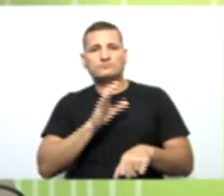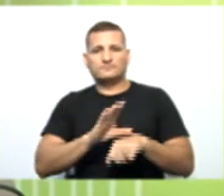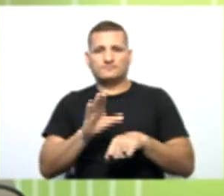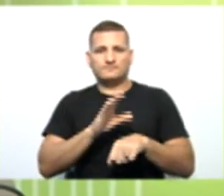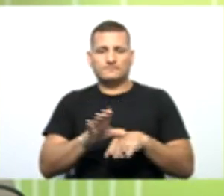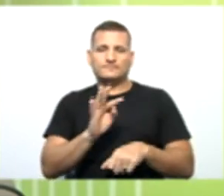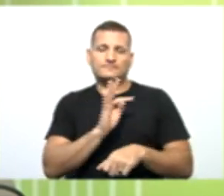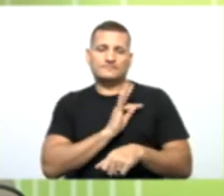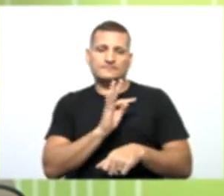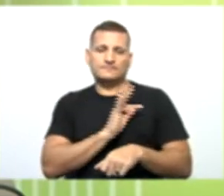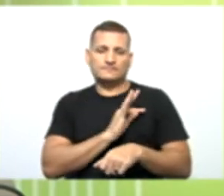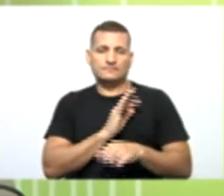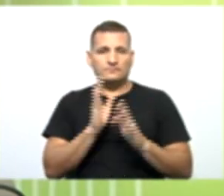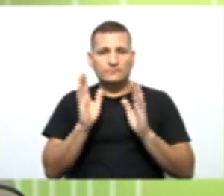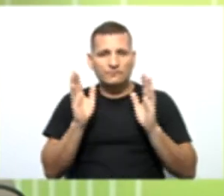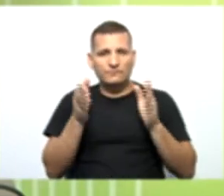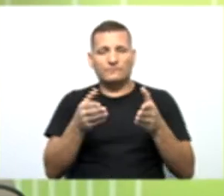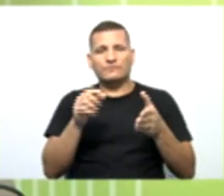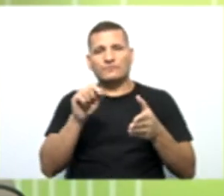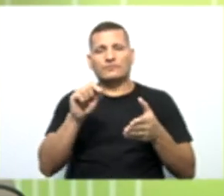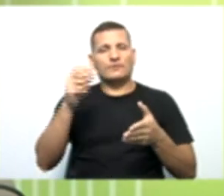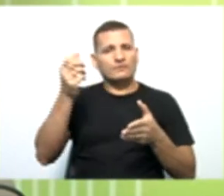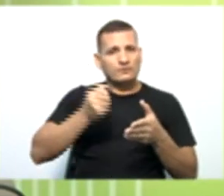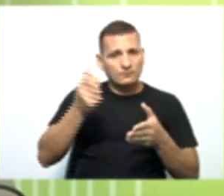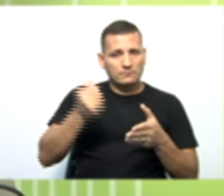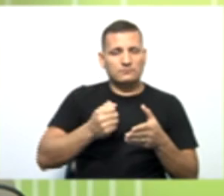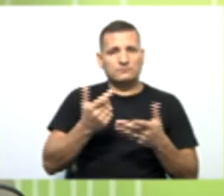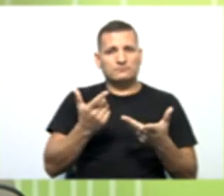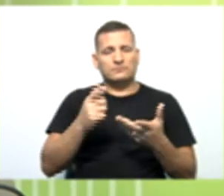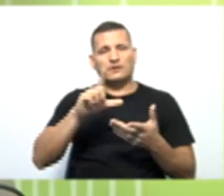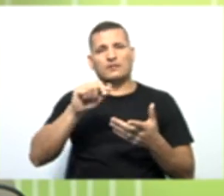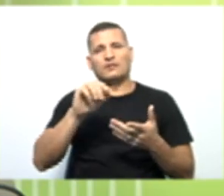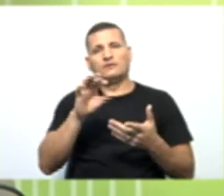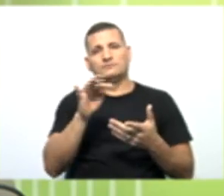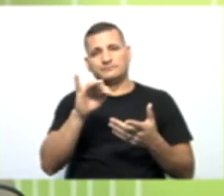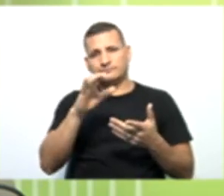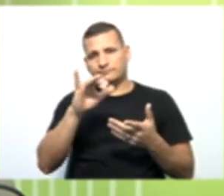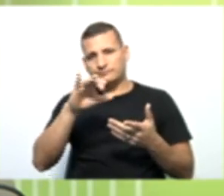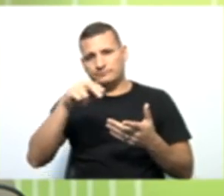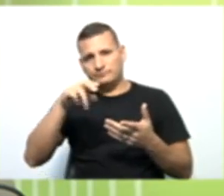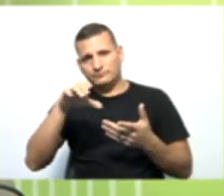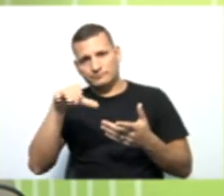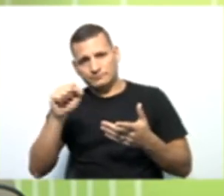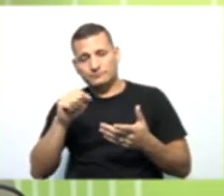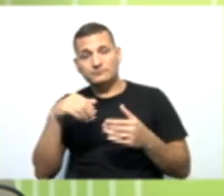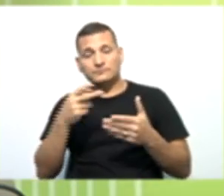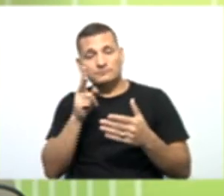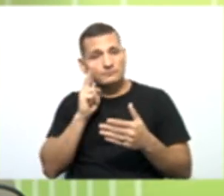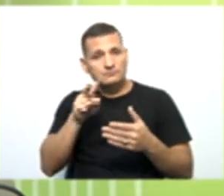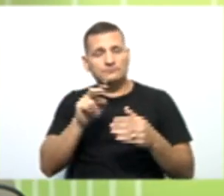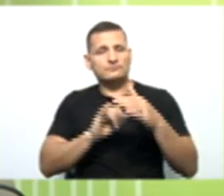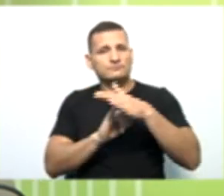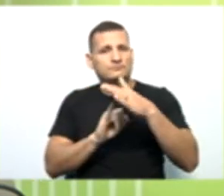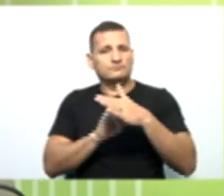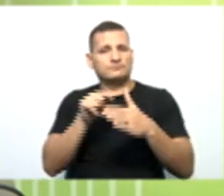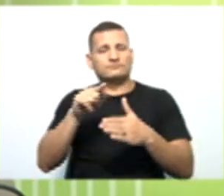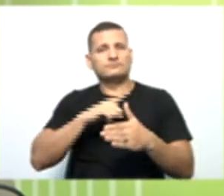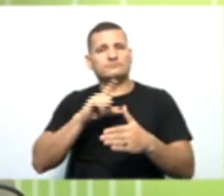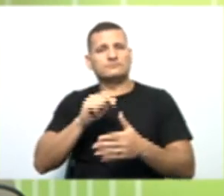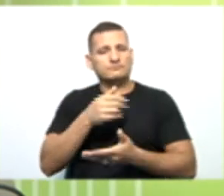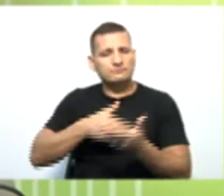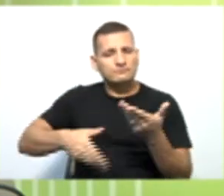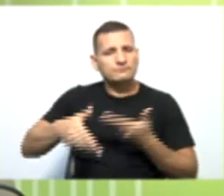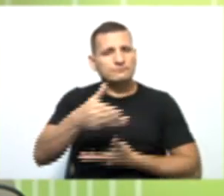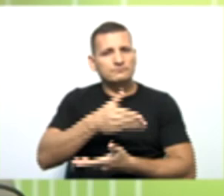técnico focado no leite, em laticínios. Então veja que são instituições que estão